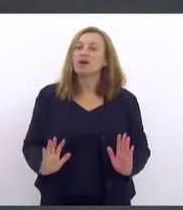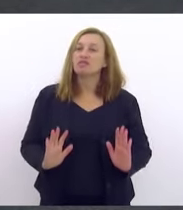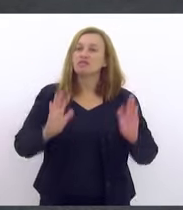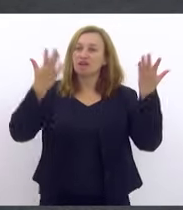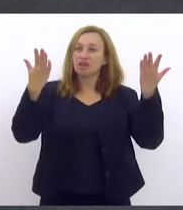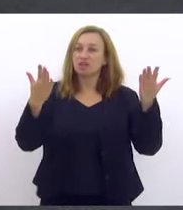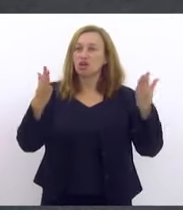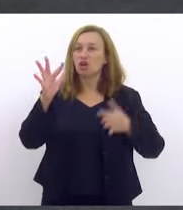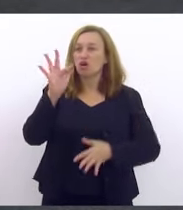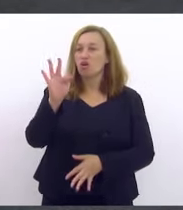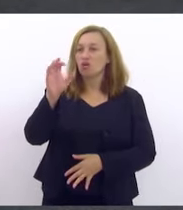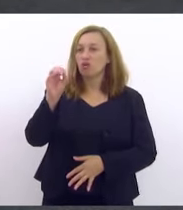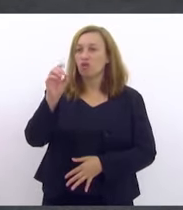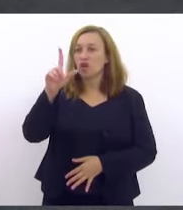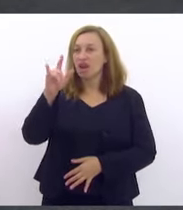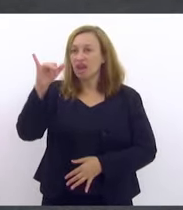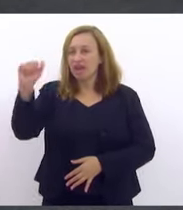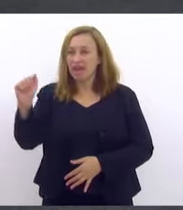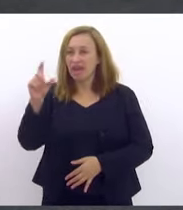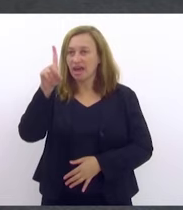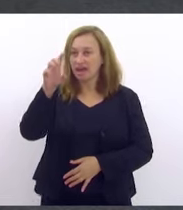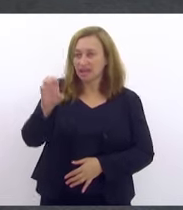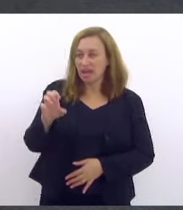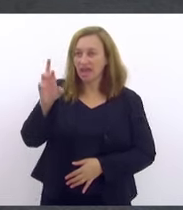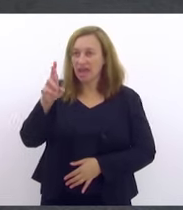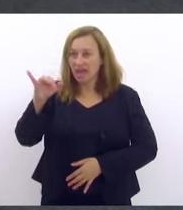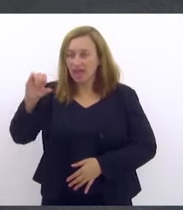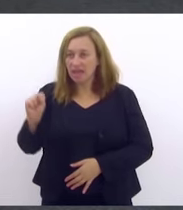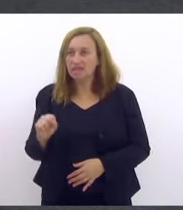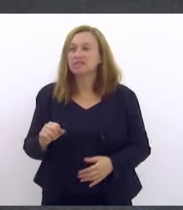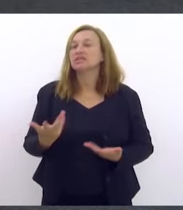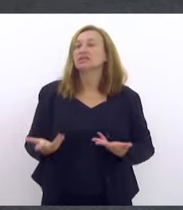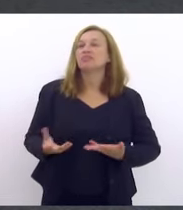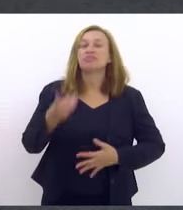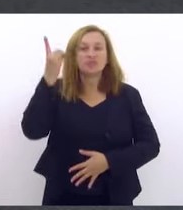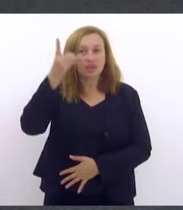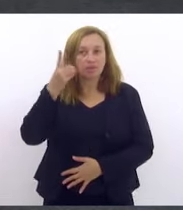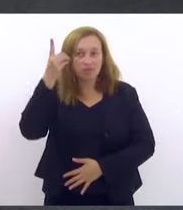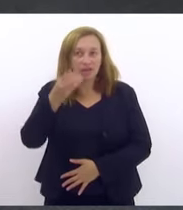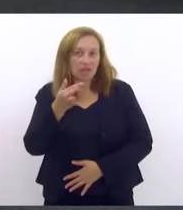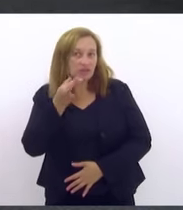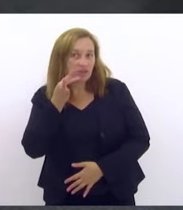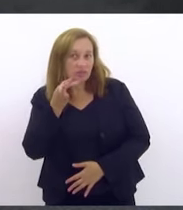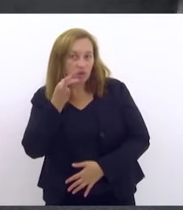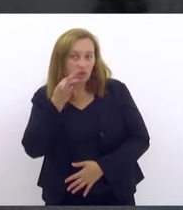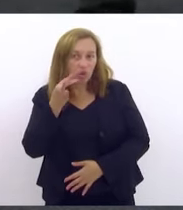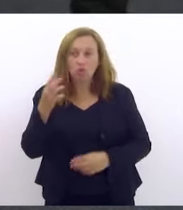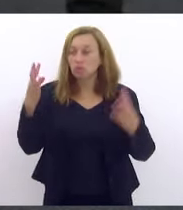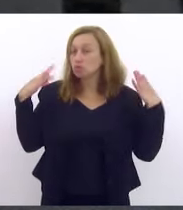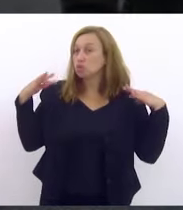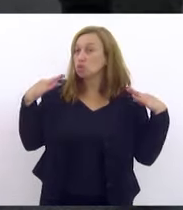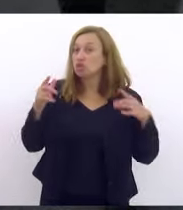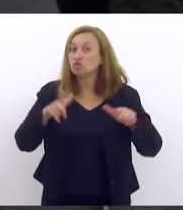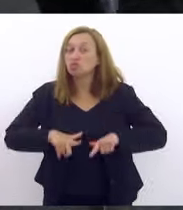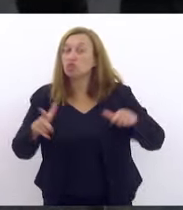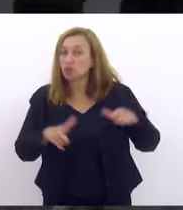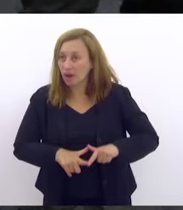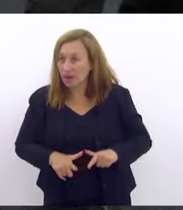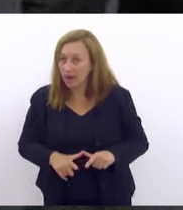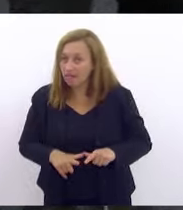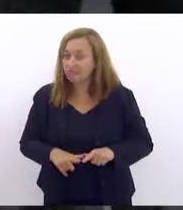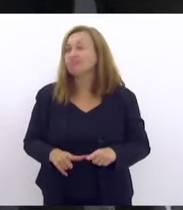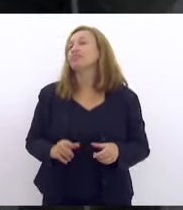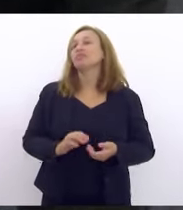um legado que eles deixam, promovendo, inclusive, deputado Jorge, o turismo local, promovendo, inclusive, a